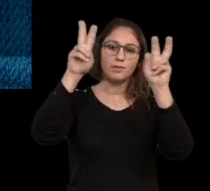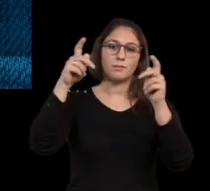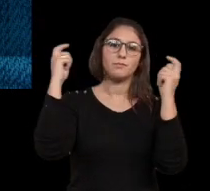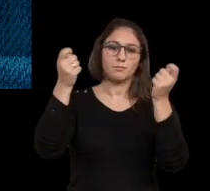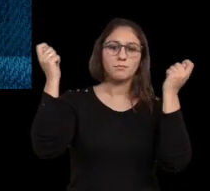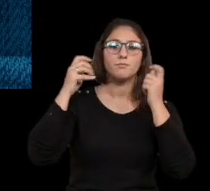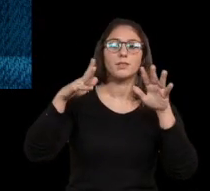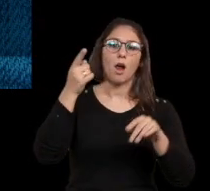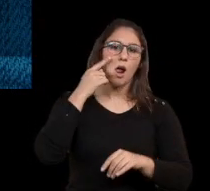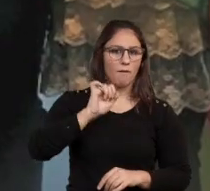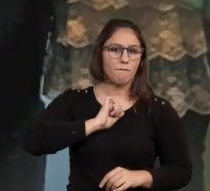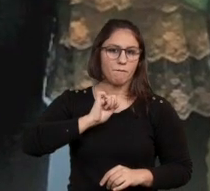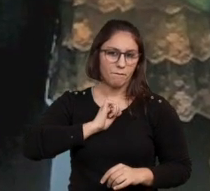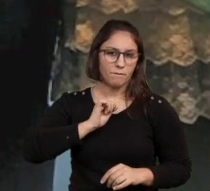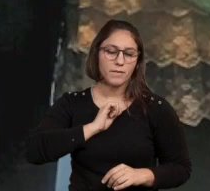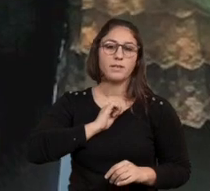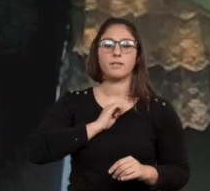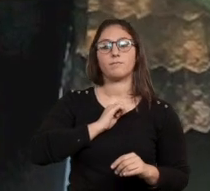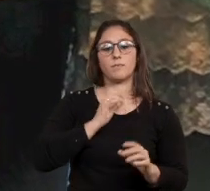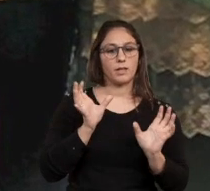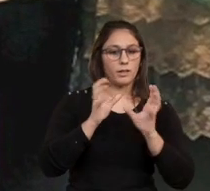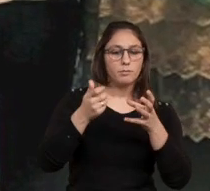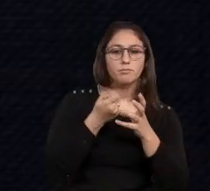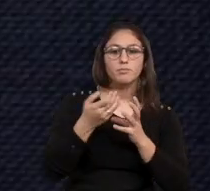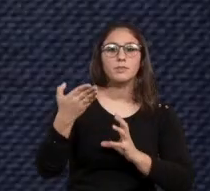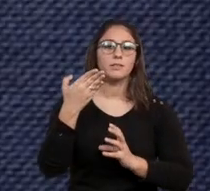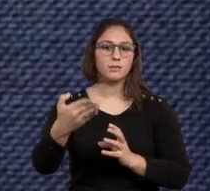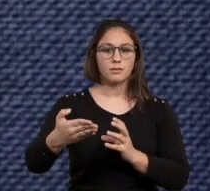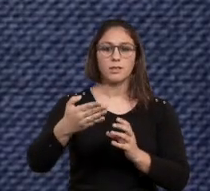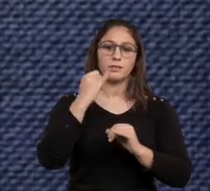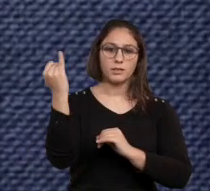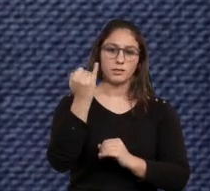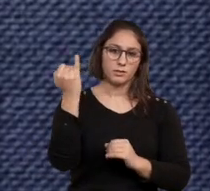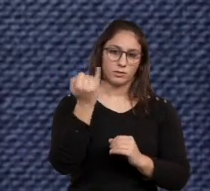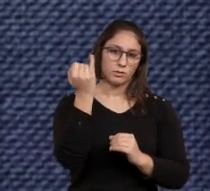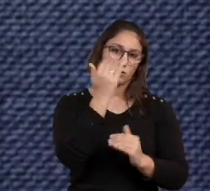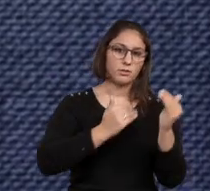Marketing Experience, frente a equipas de 7 instituições de ensino superior.